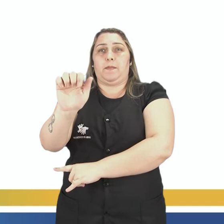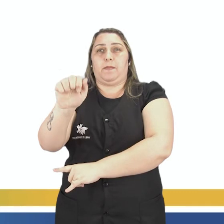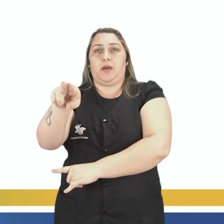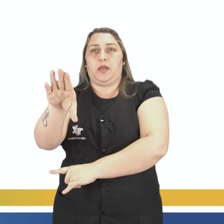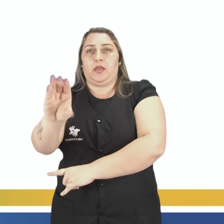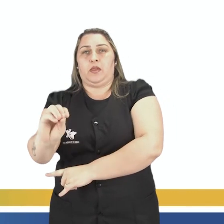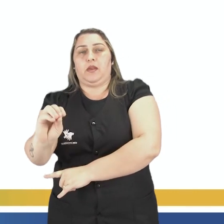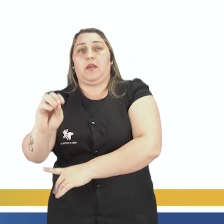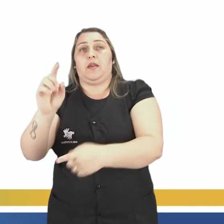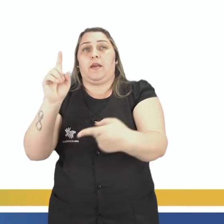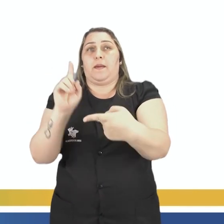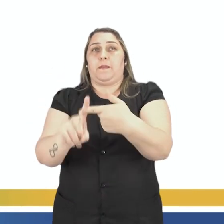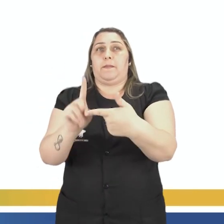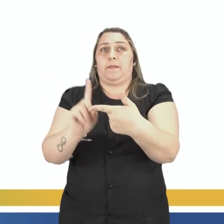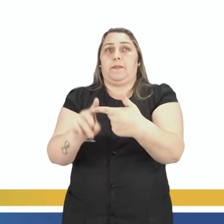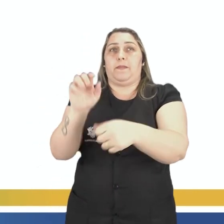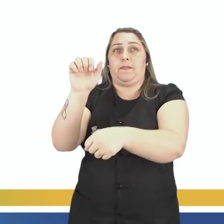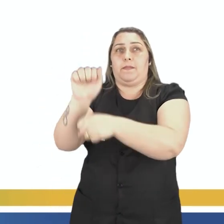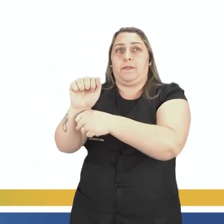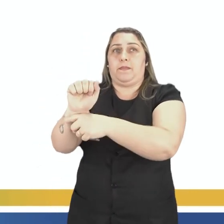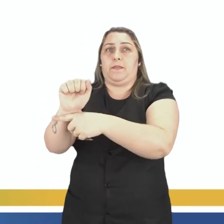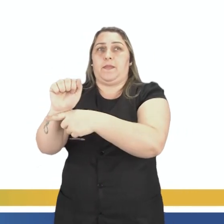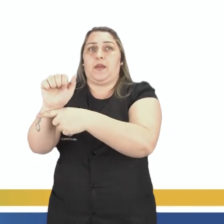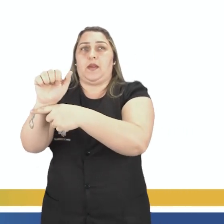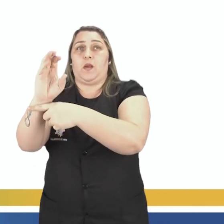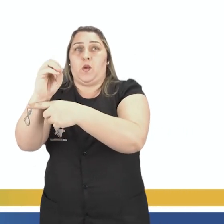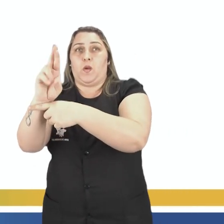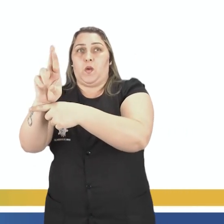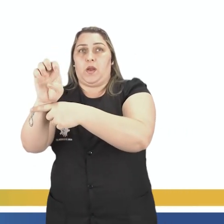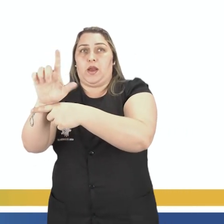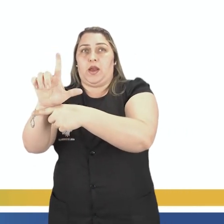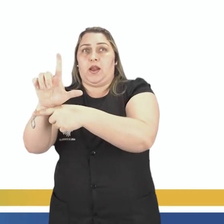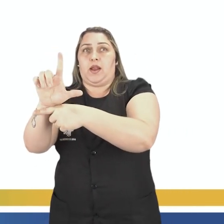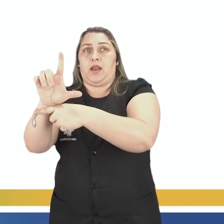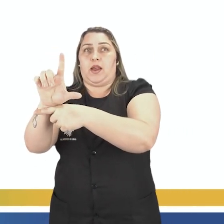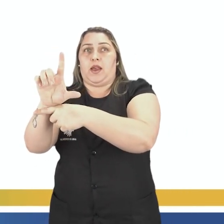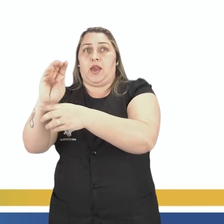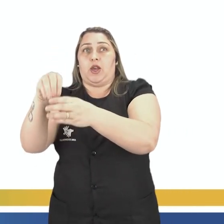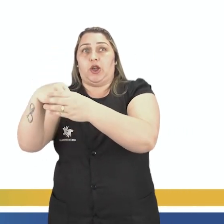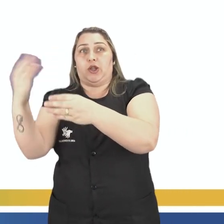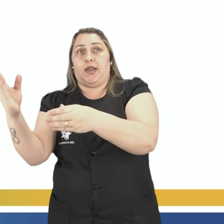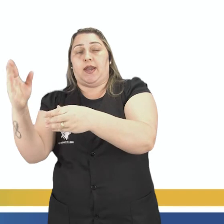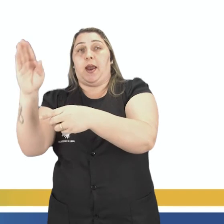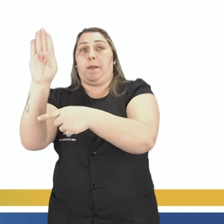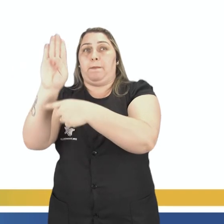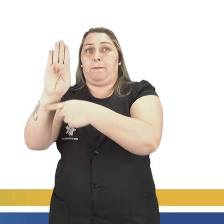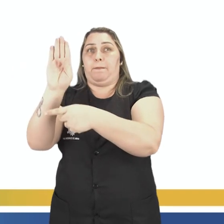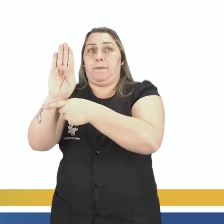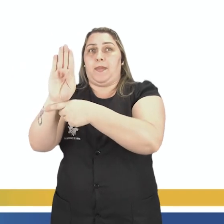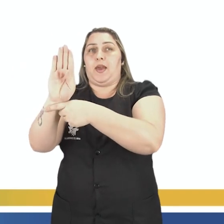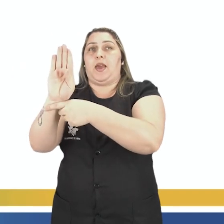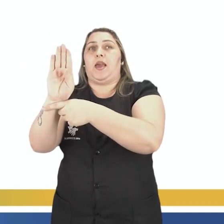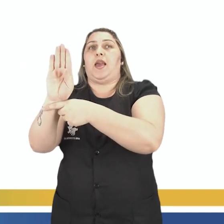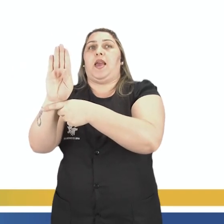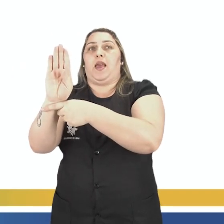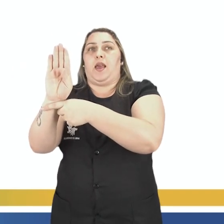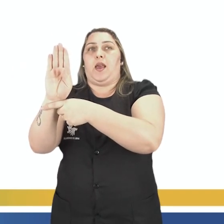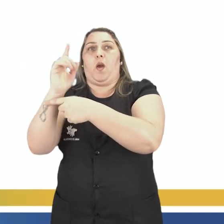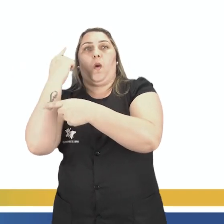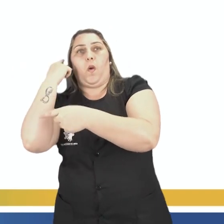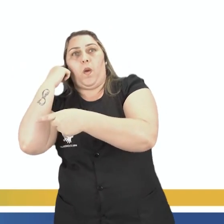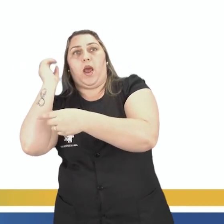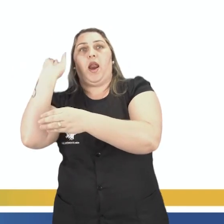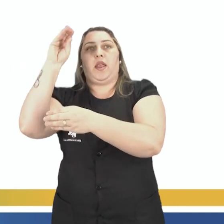Na primeira, na letra A, nós temos a orelha externa. Na B, nós temos a orelha